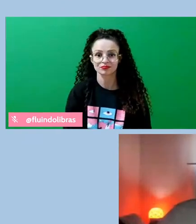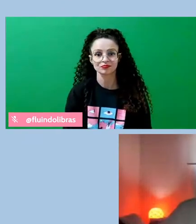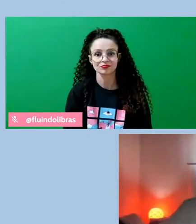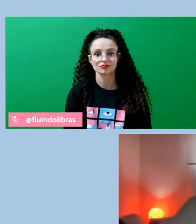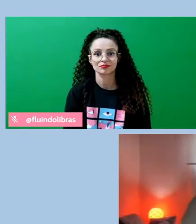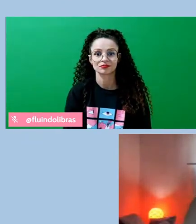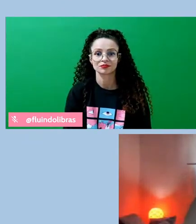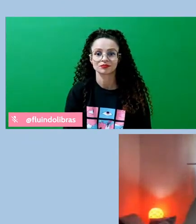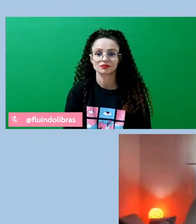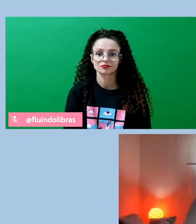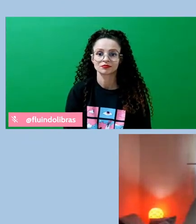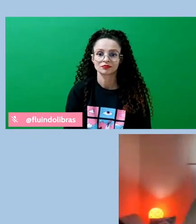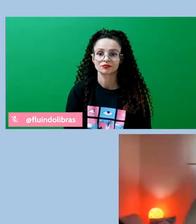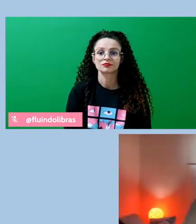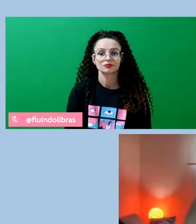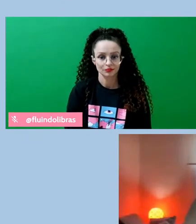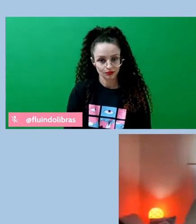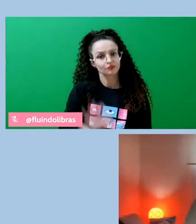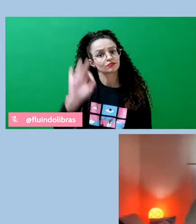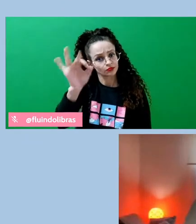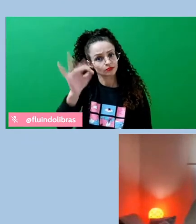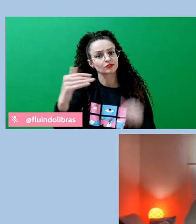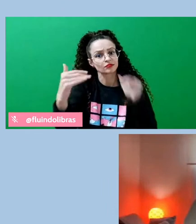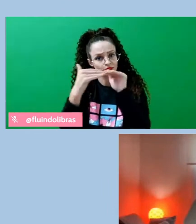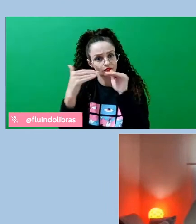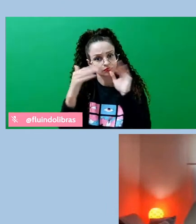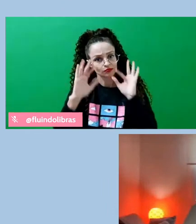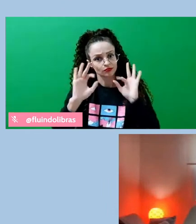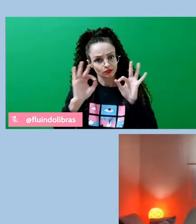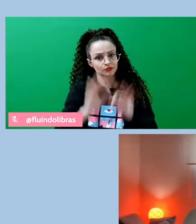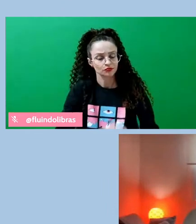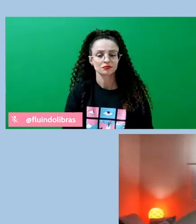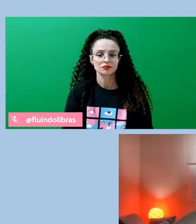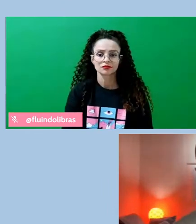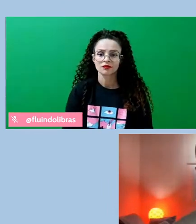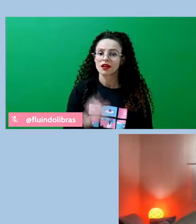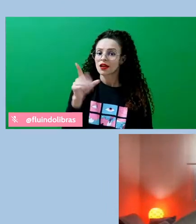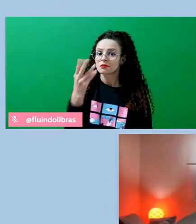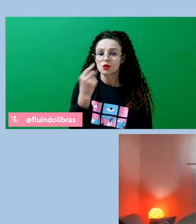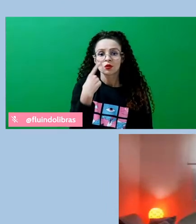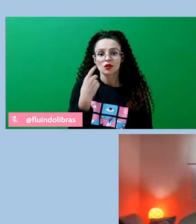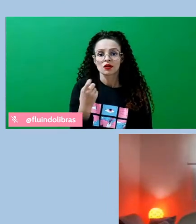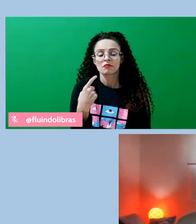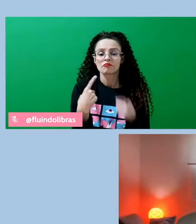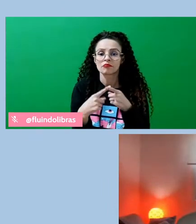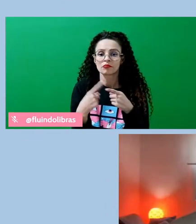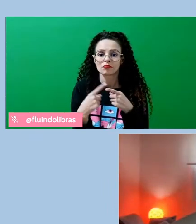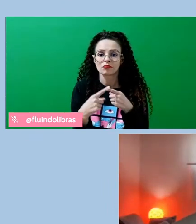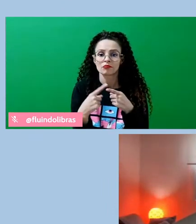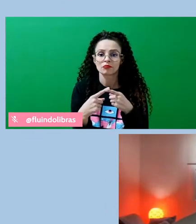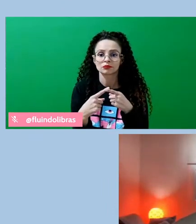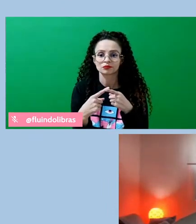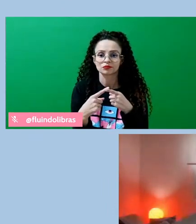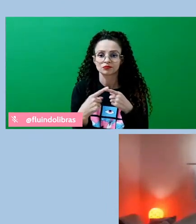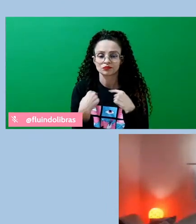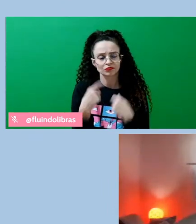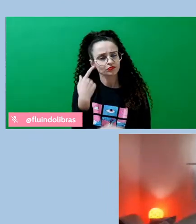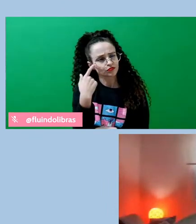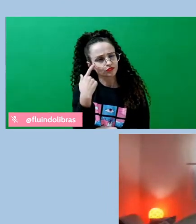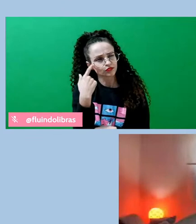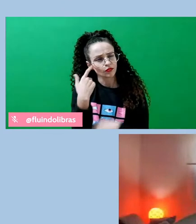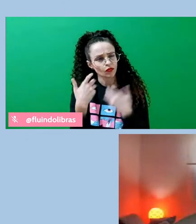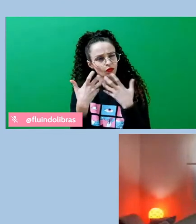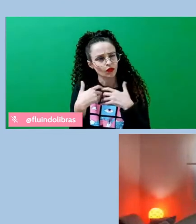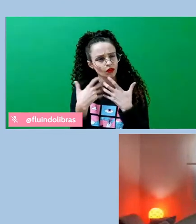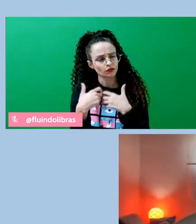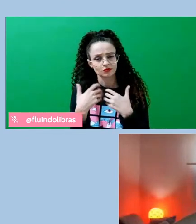de encontrar novos públicos, né? Exato, exatamente, exatamente. É muito interessante isso, porque eu fiquei pensando